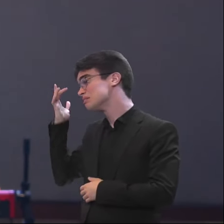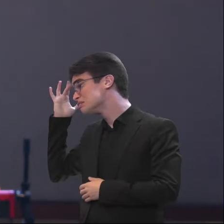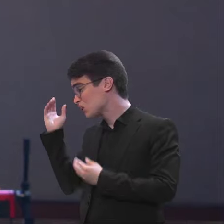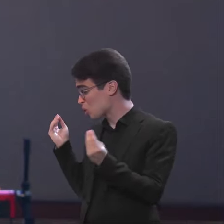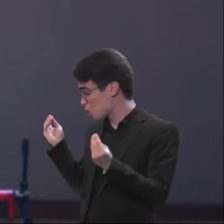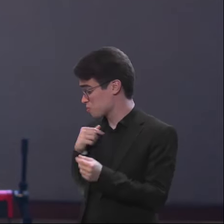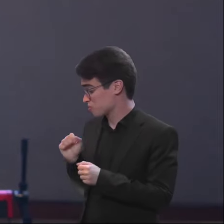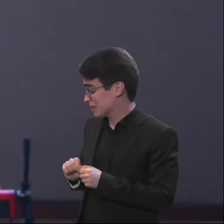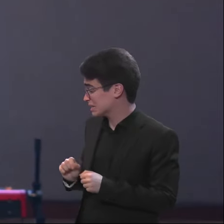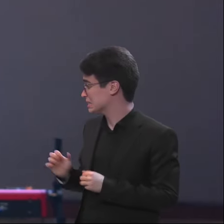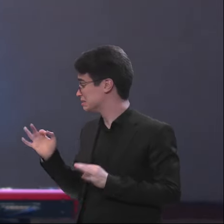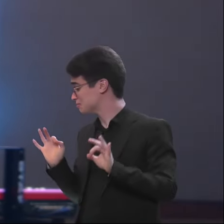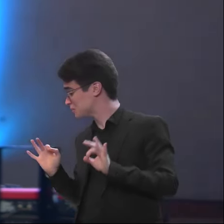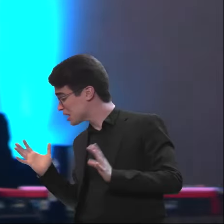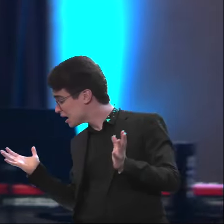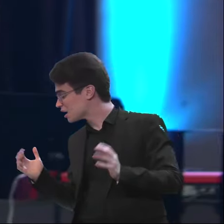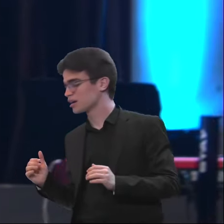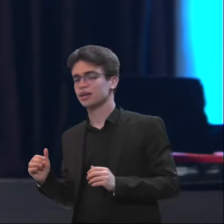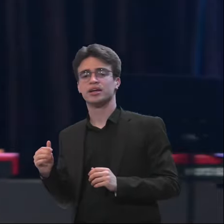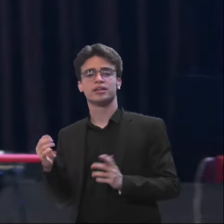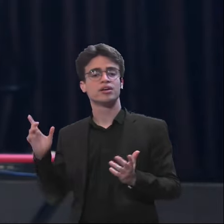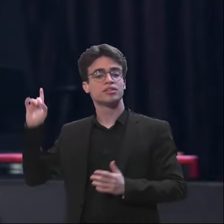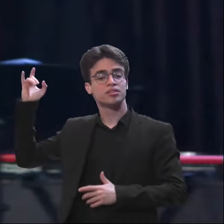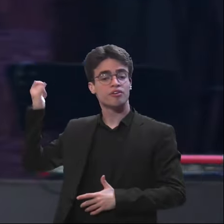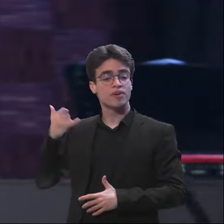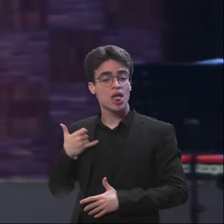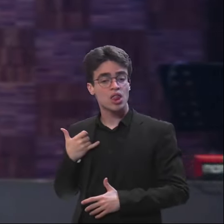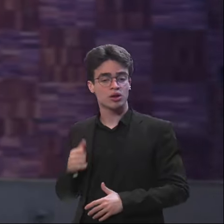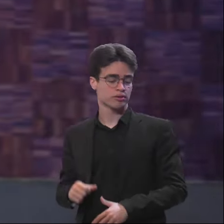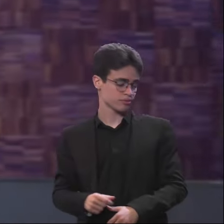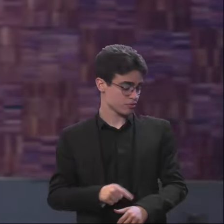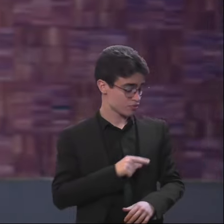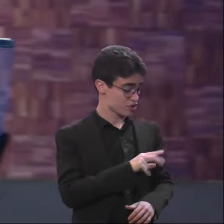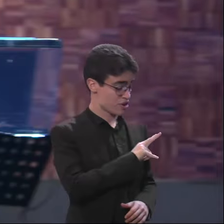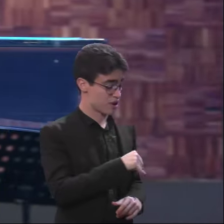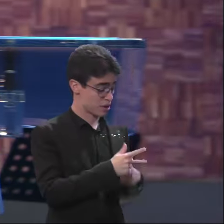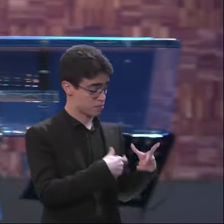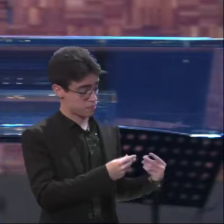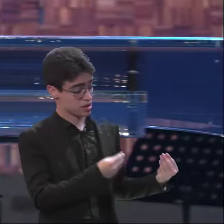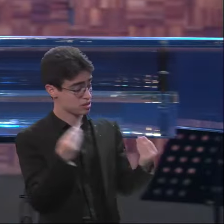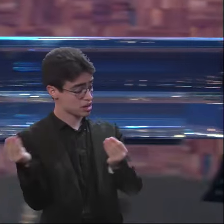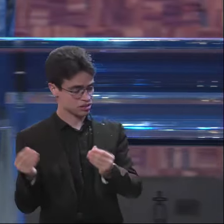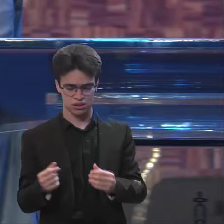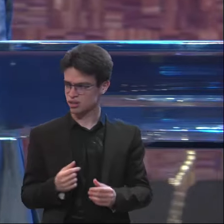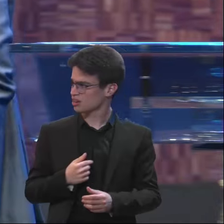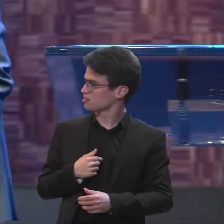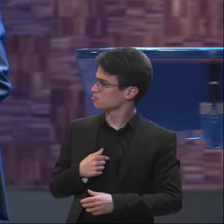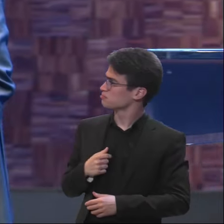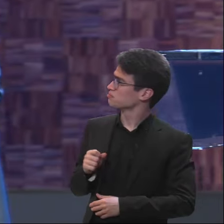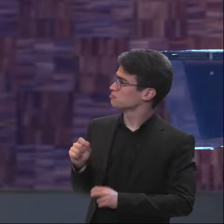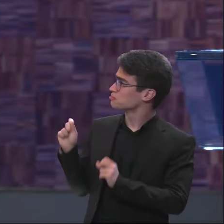reunião. E aí, enquanto eu orava, Deus falou para mim, você vai dar um presente para esse irmão. Presente?